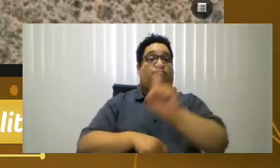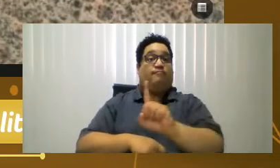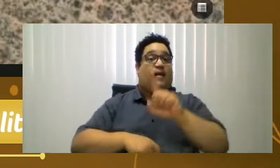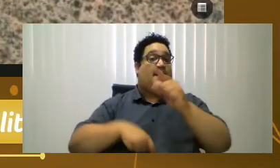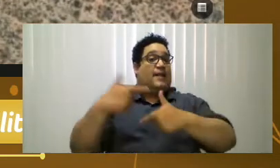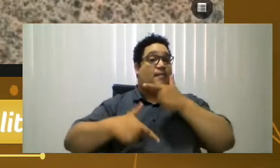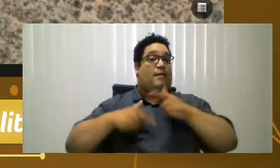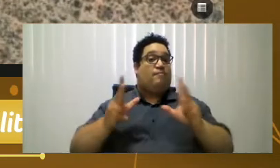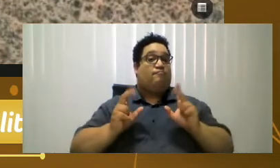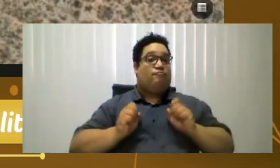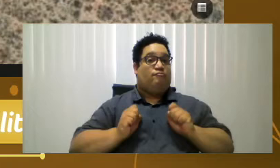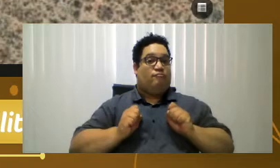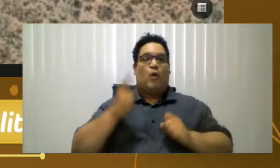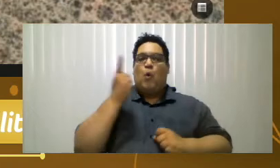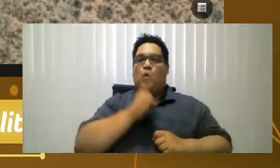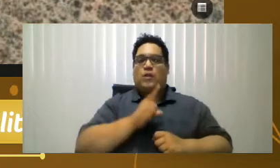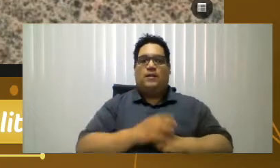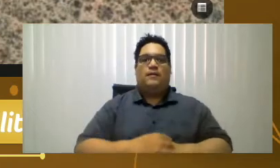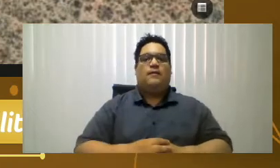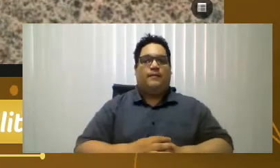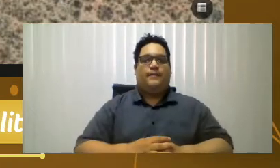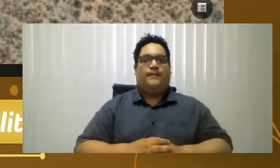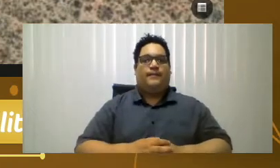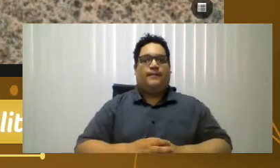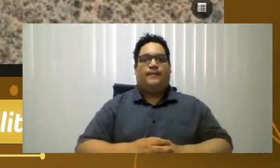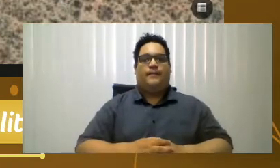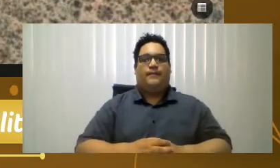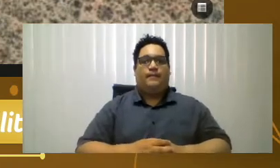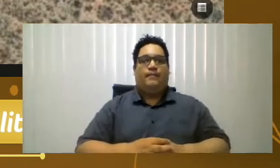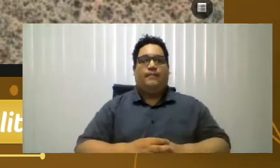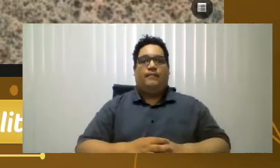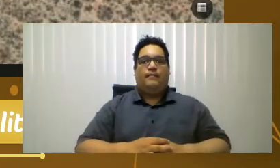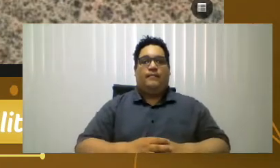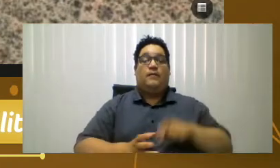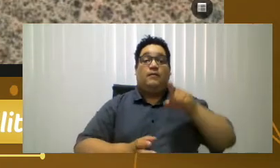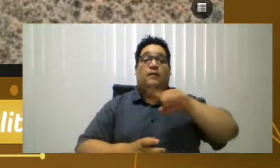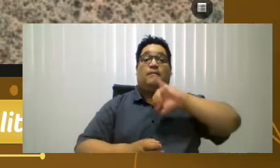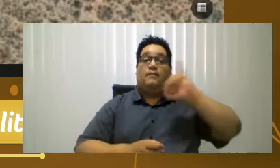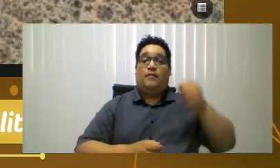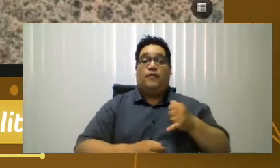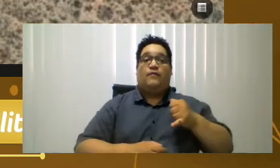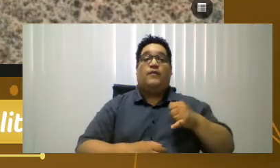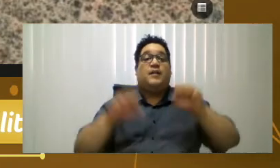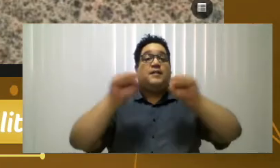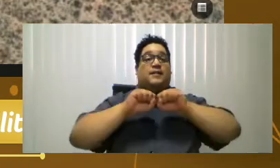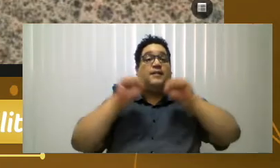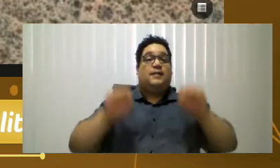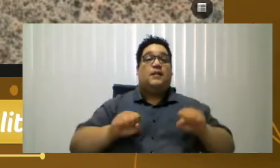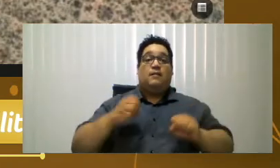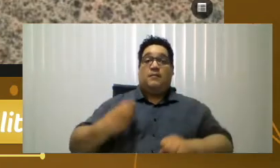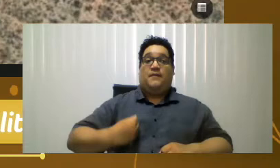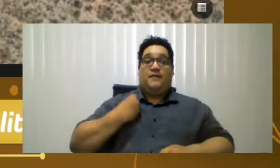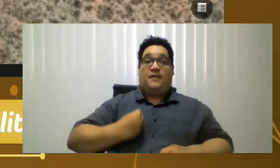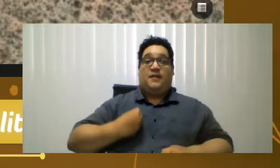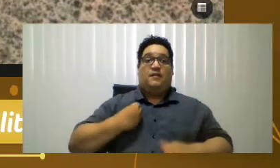estou usando o nosso sistema mesmo, online, que está disponível